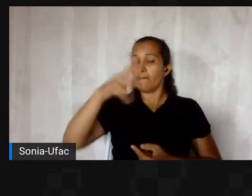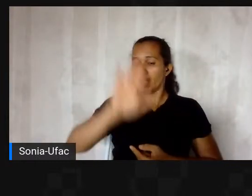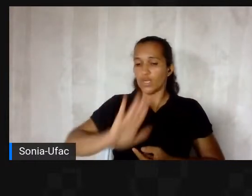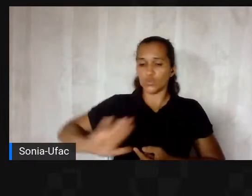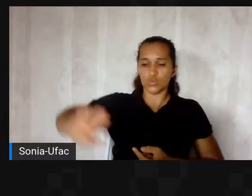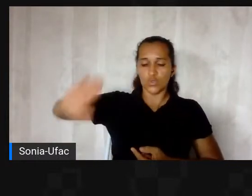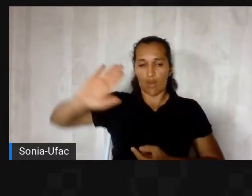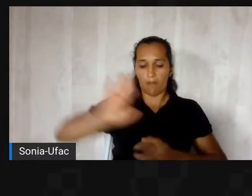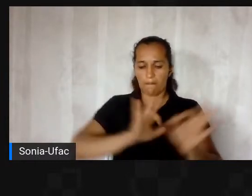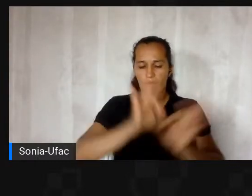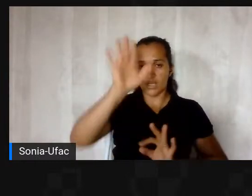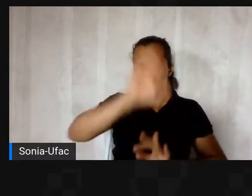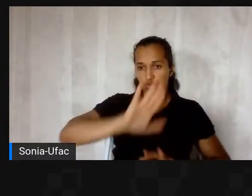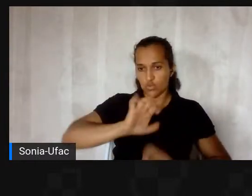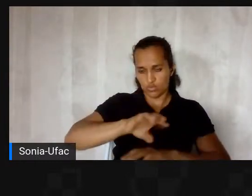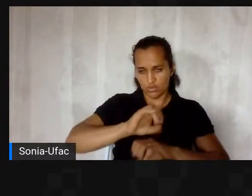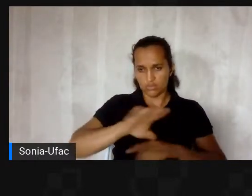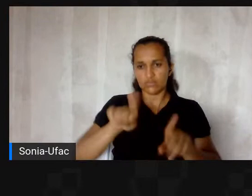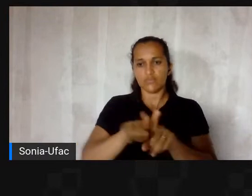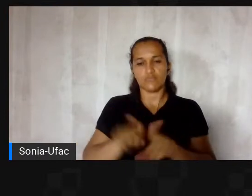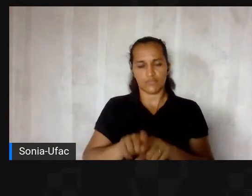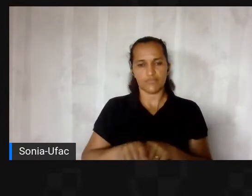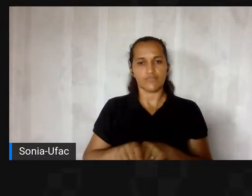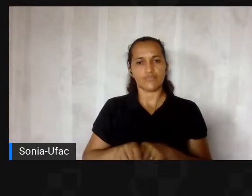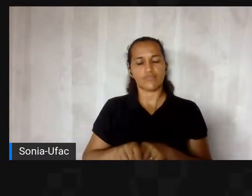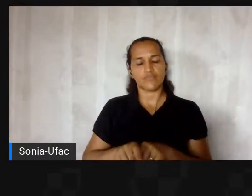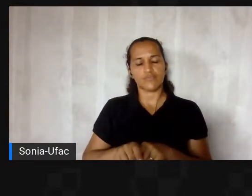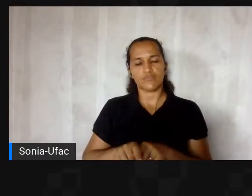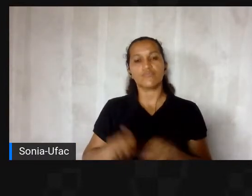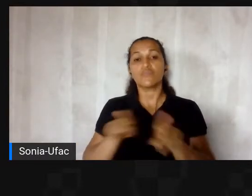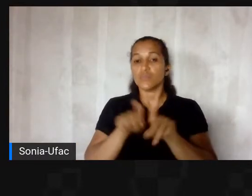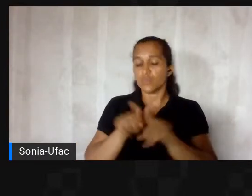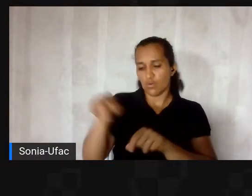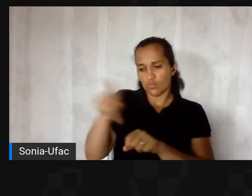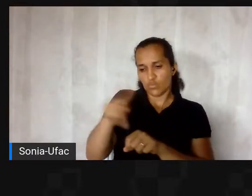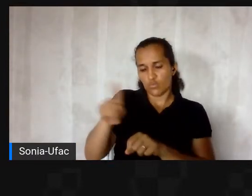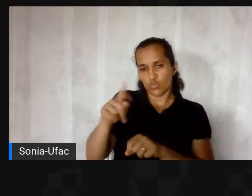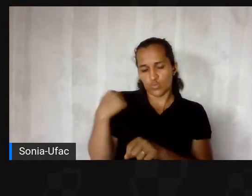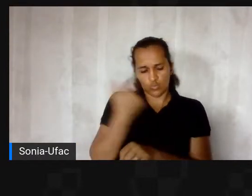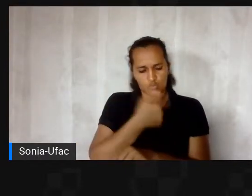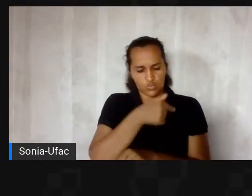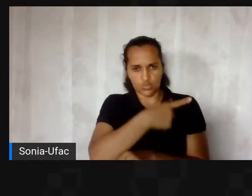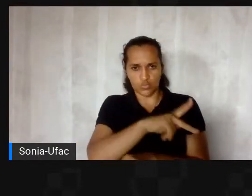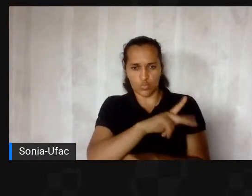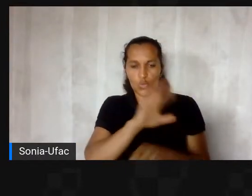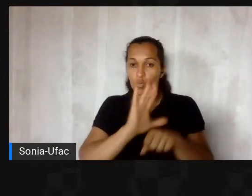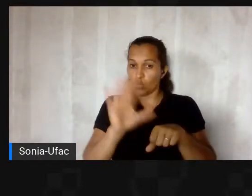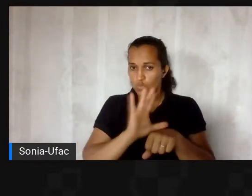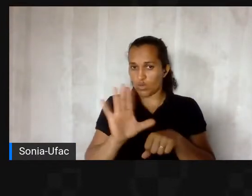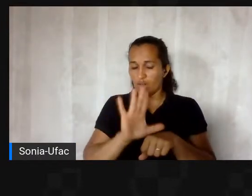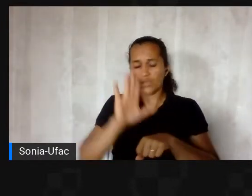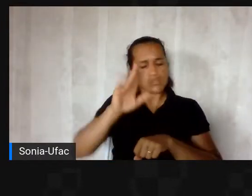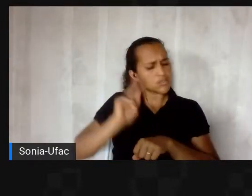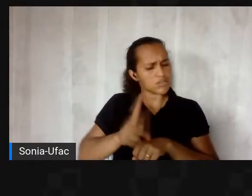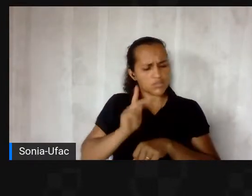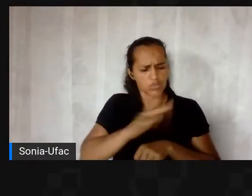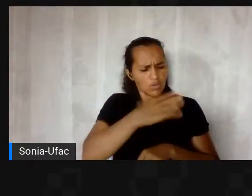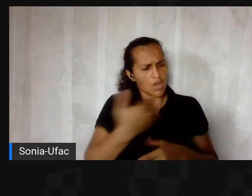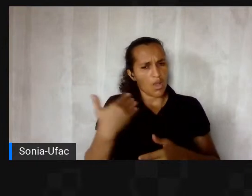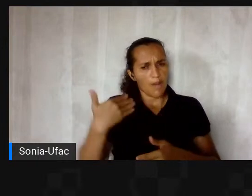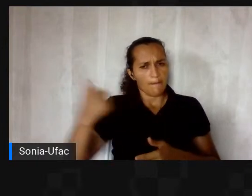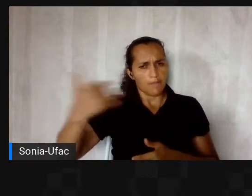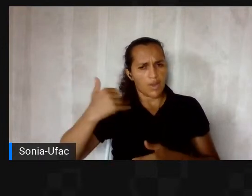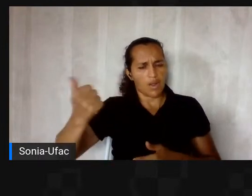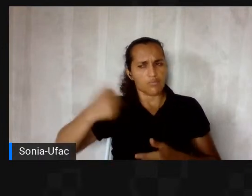Além disso, os professores do nosso curso sempre foram muito solicitados para